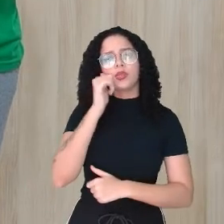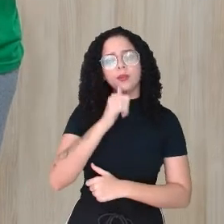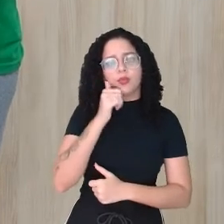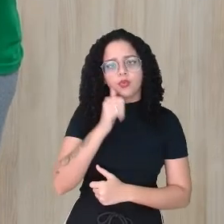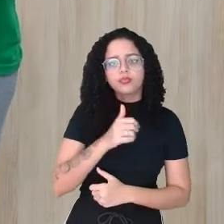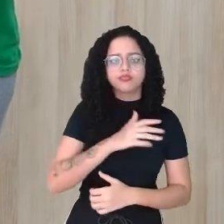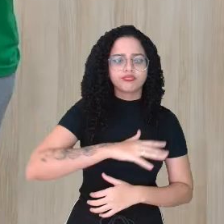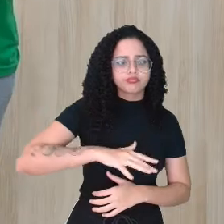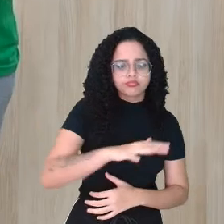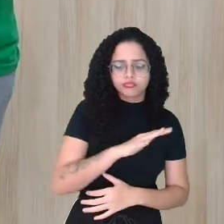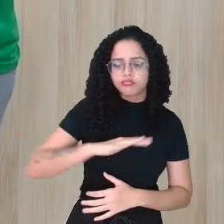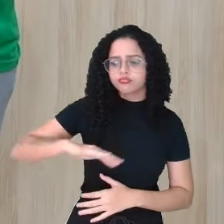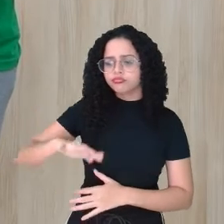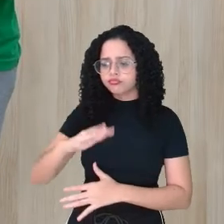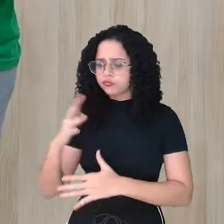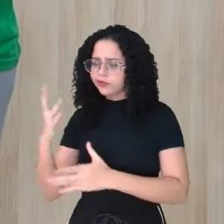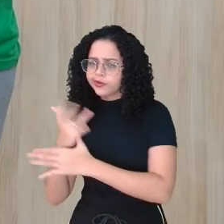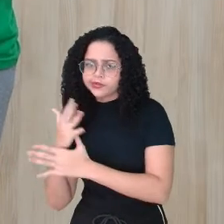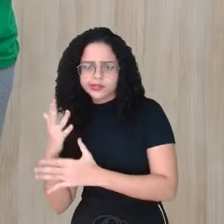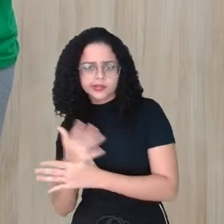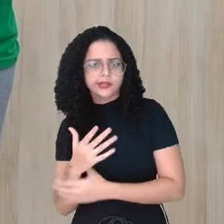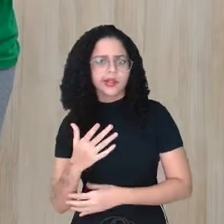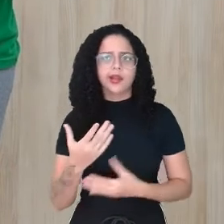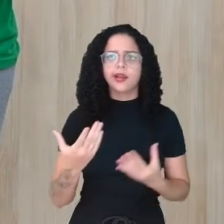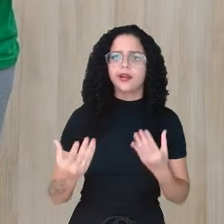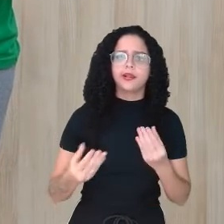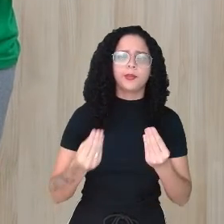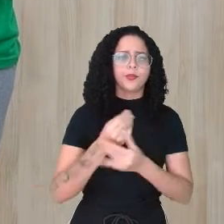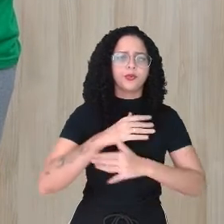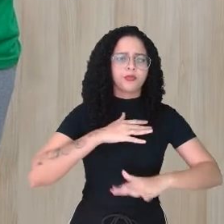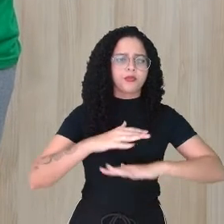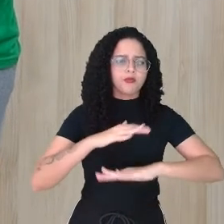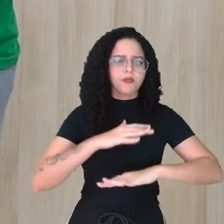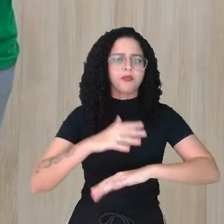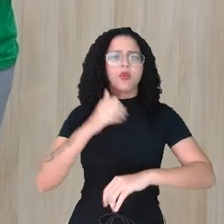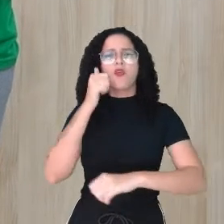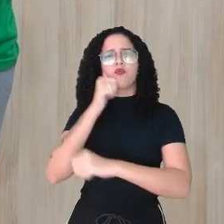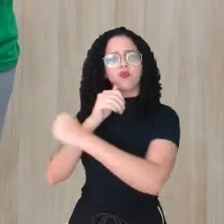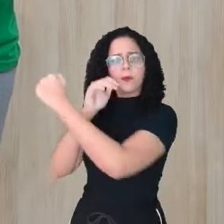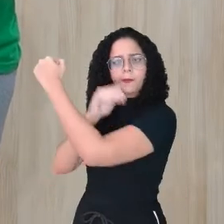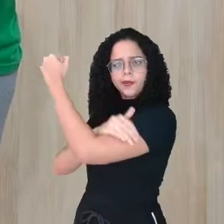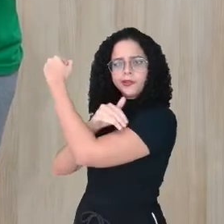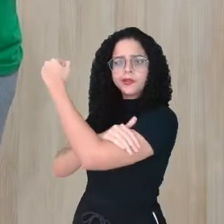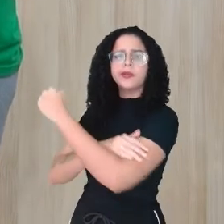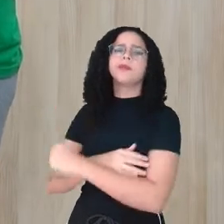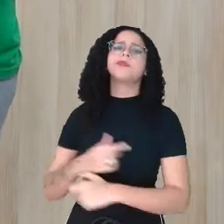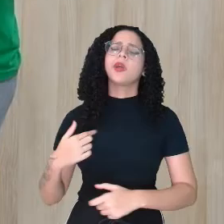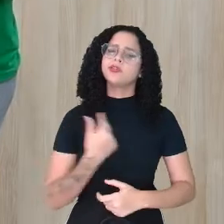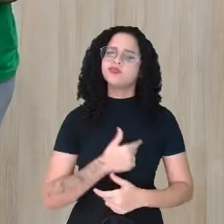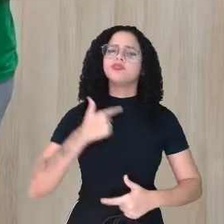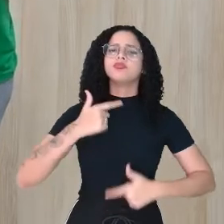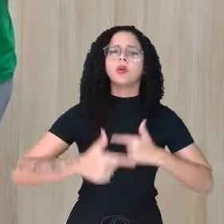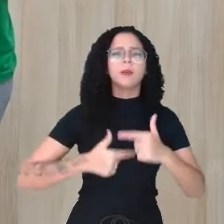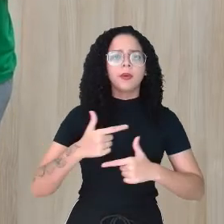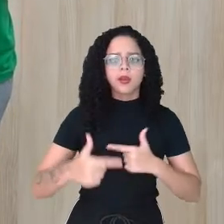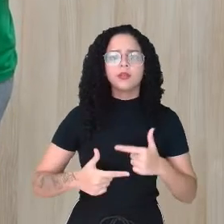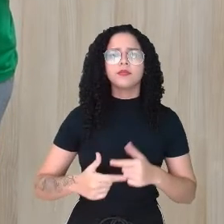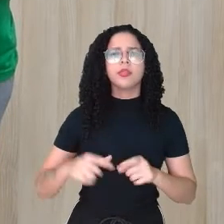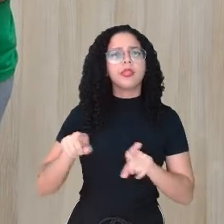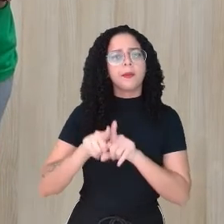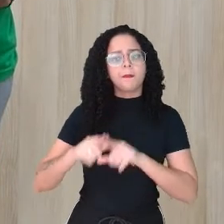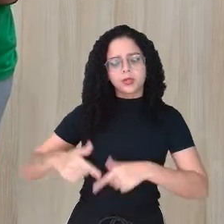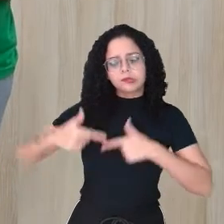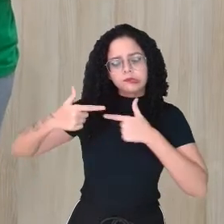nas áreas urbanas, né, na cidade, muito movimento aí, o feminismo, né, que a gente trabalhou, né, a luta